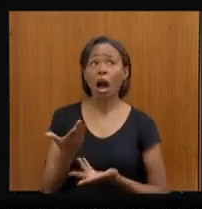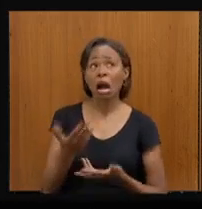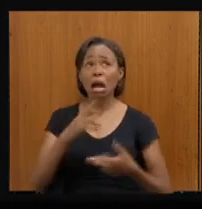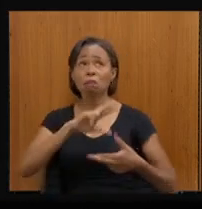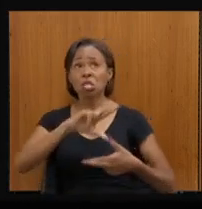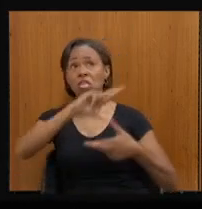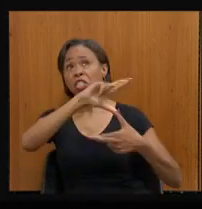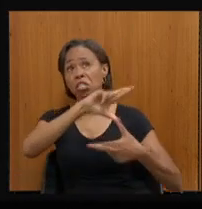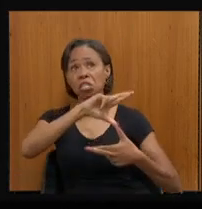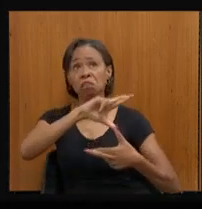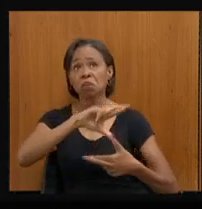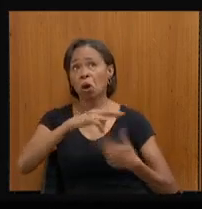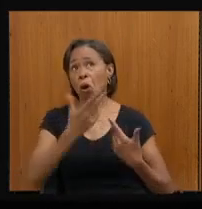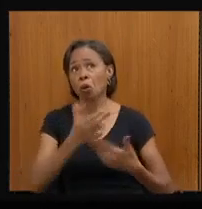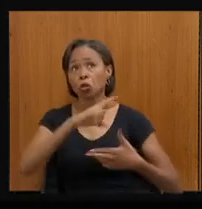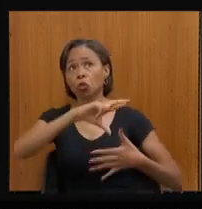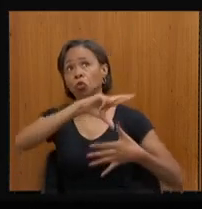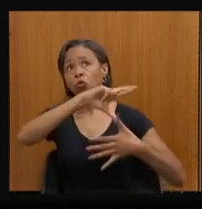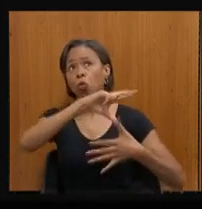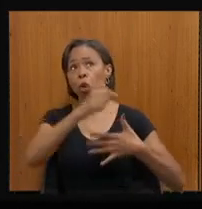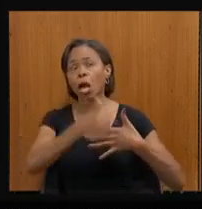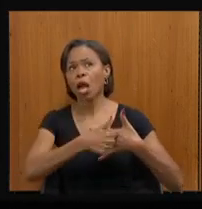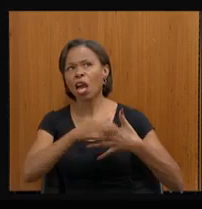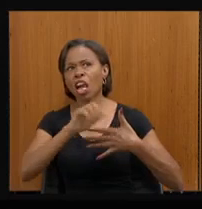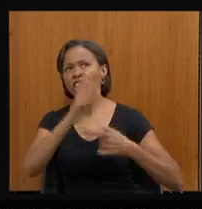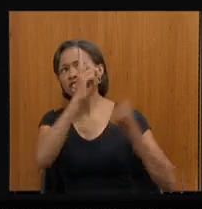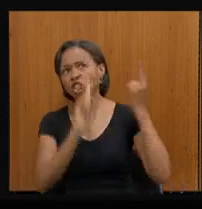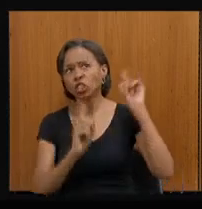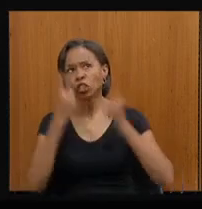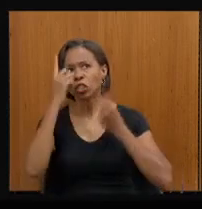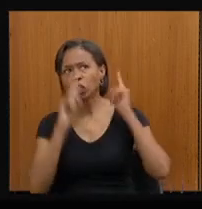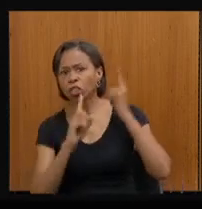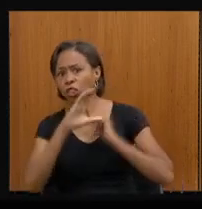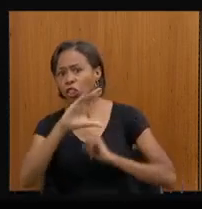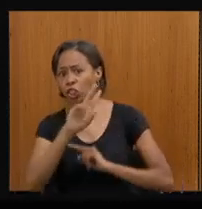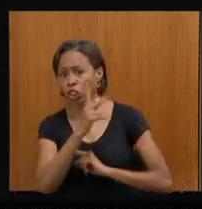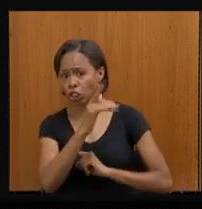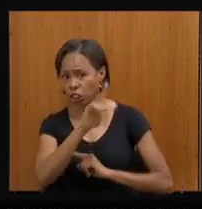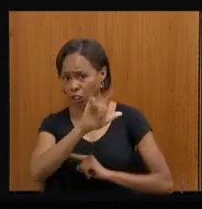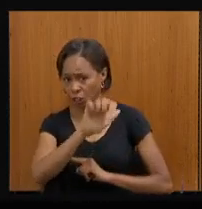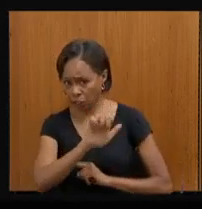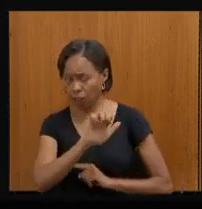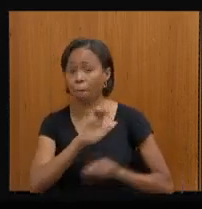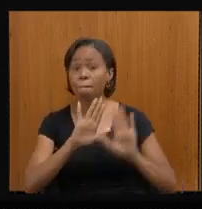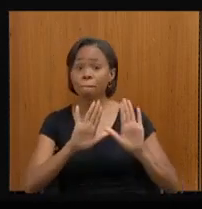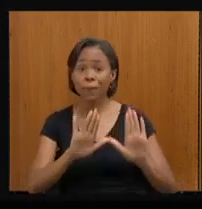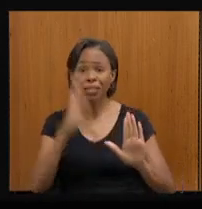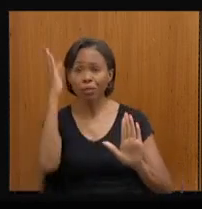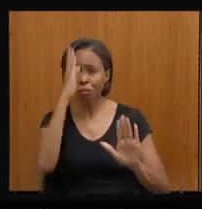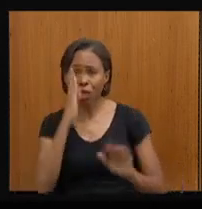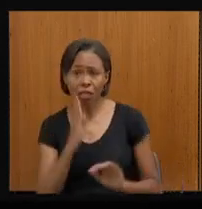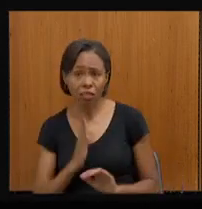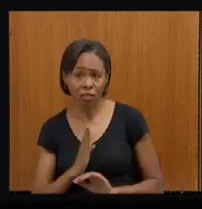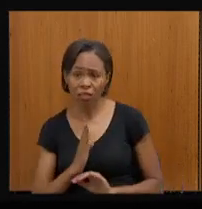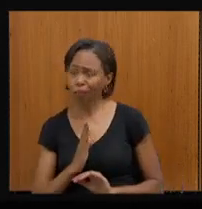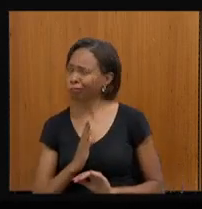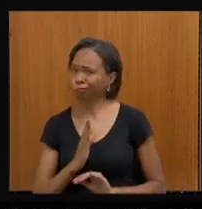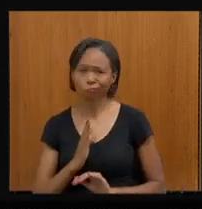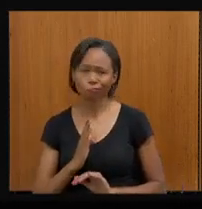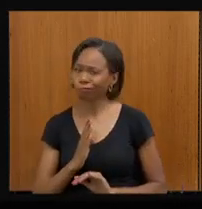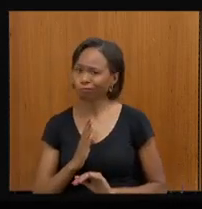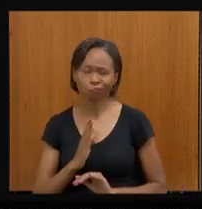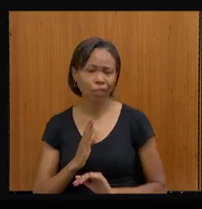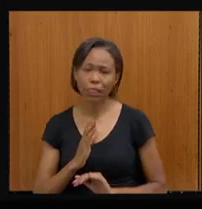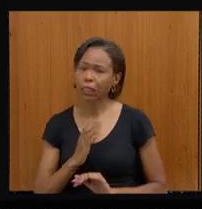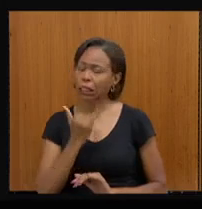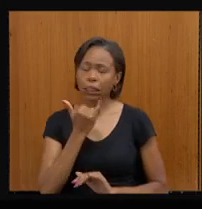o América do Sul é Chile mas com certeza eu vou Brasil longe longe muito longe